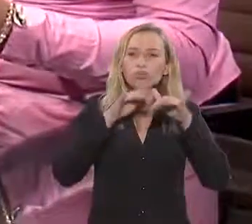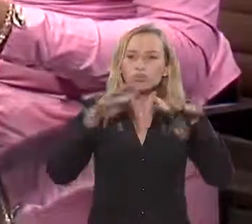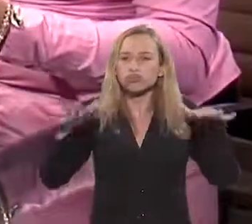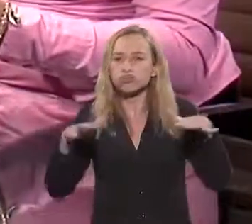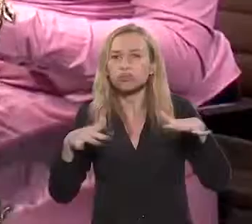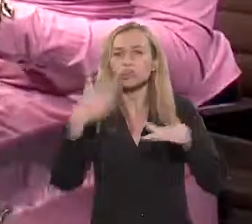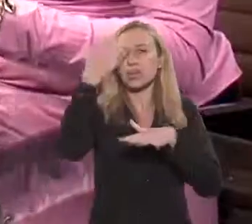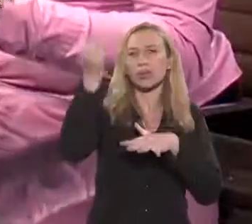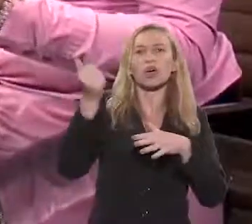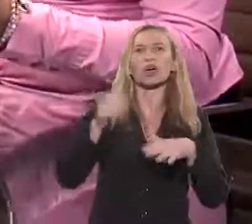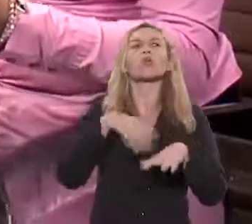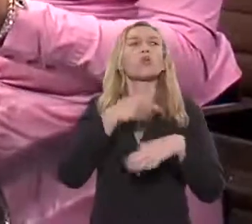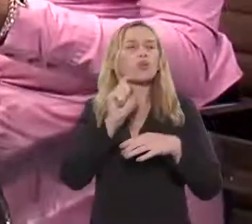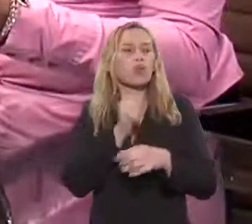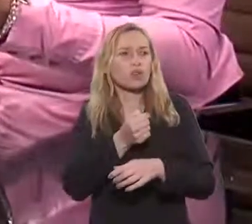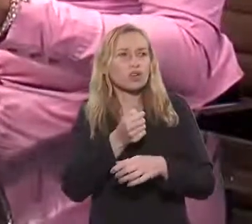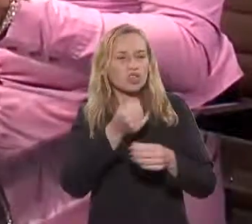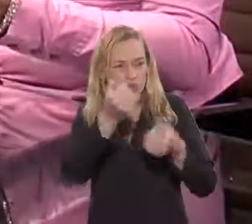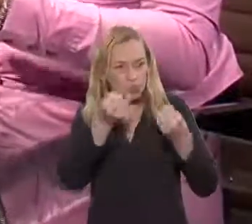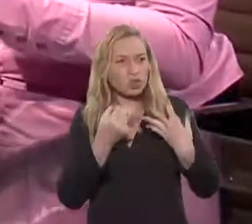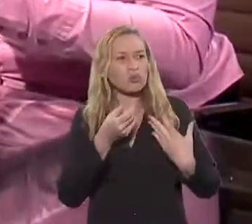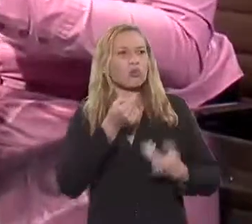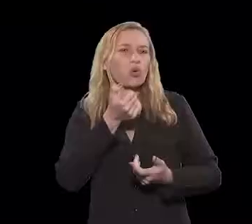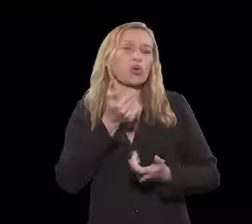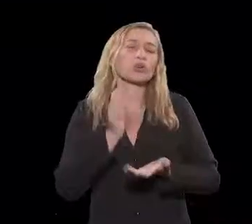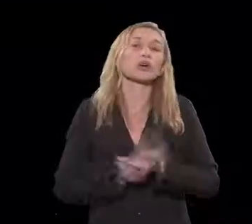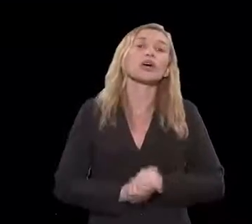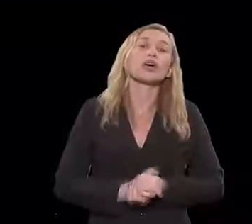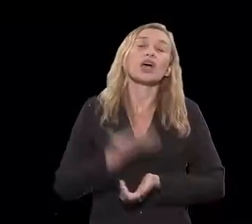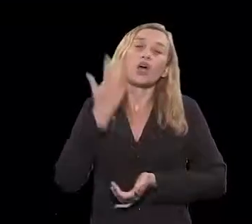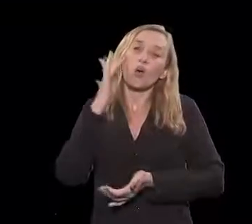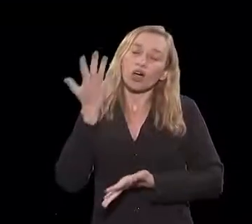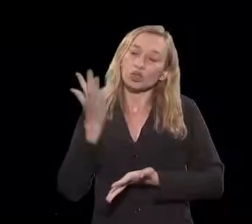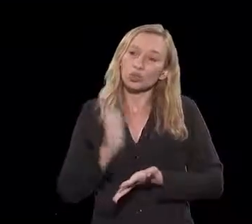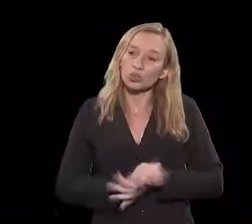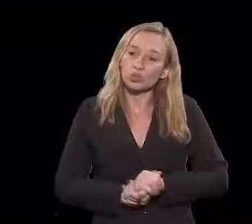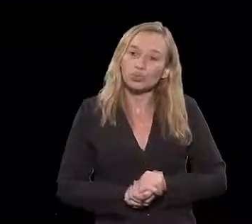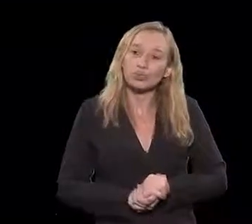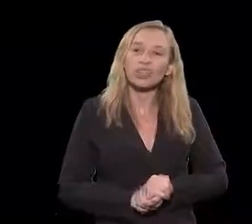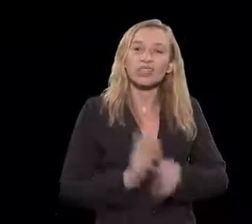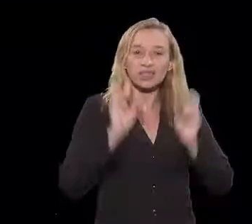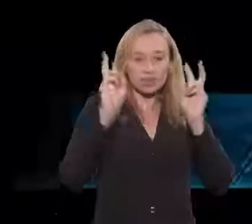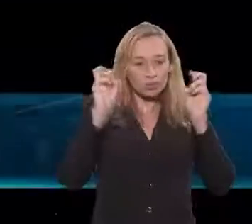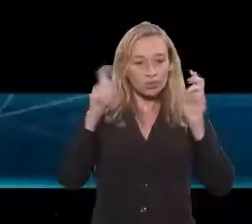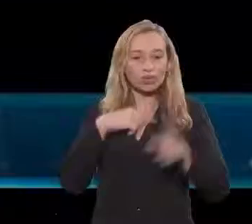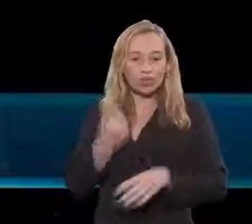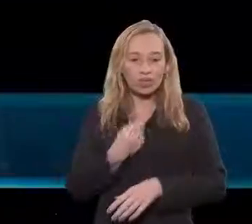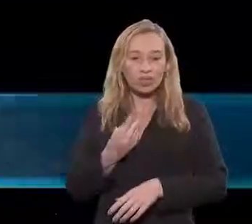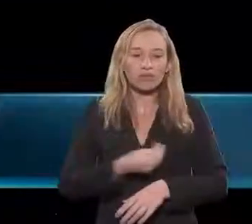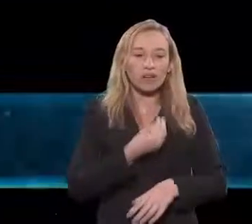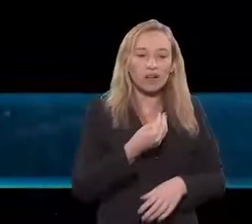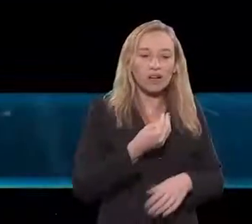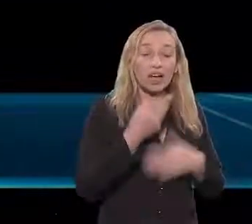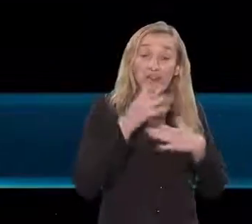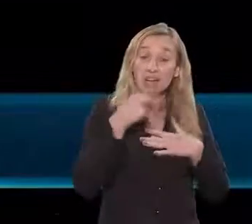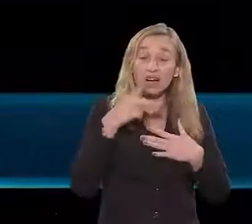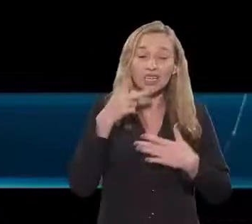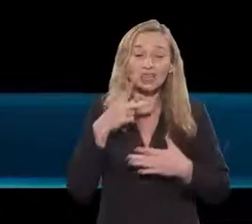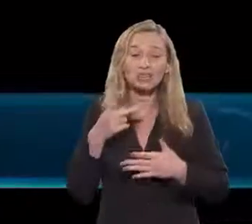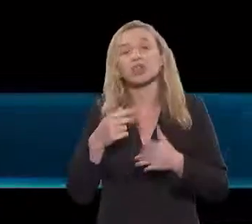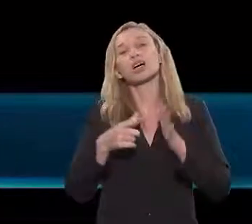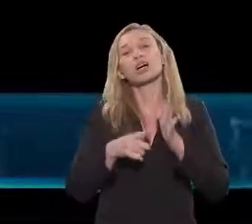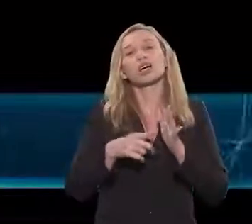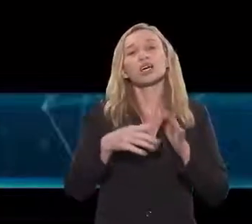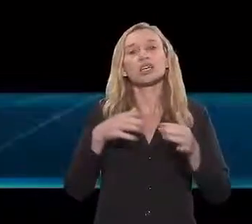difusão de saber, né? Conta um pouco sobre isso. Eu acho que essa questão que eu estava falando no bloco anterior de